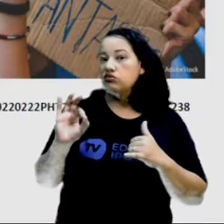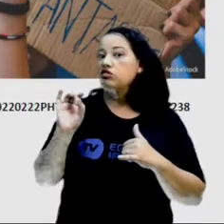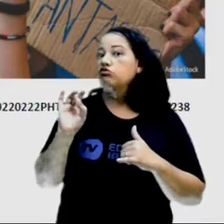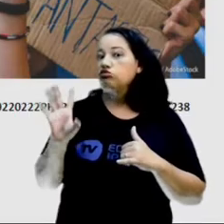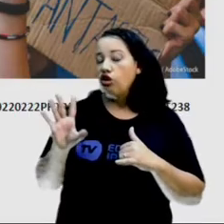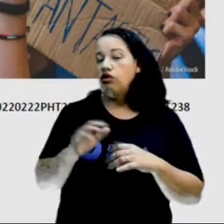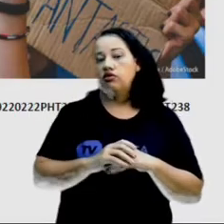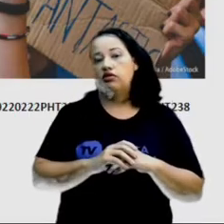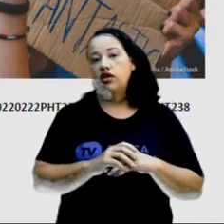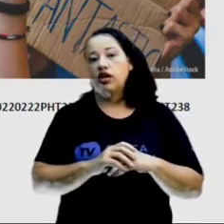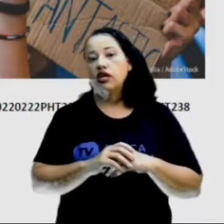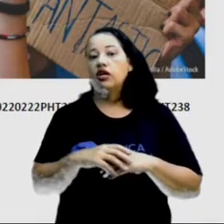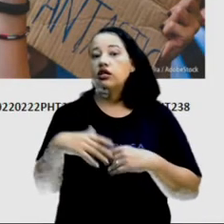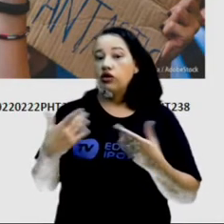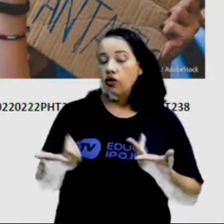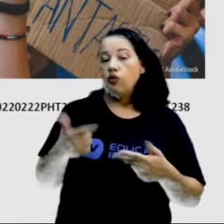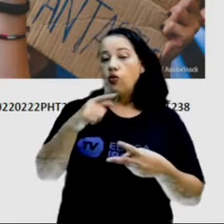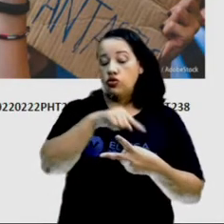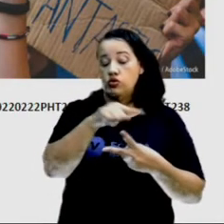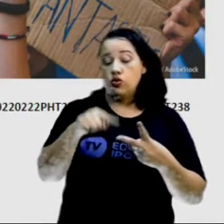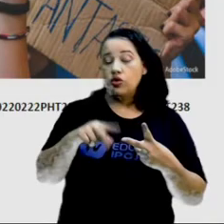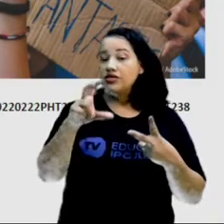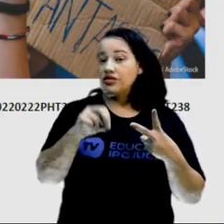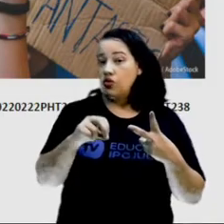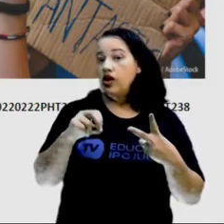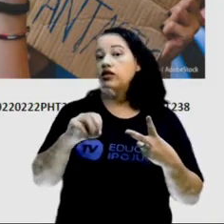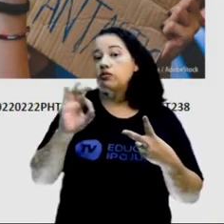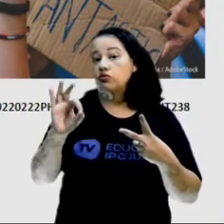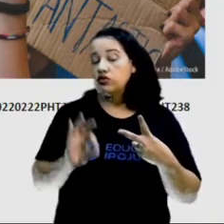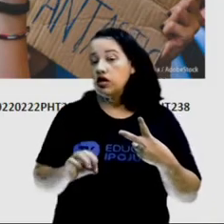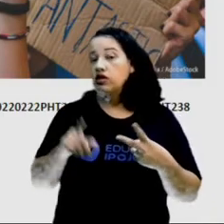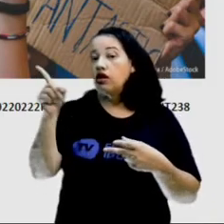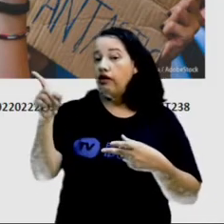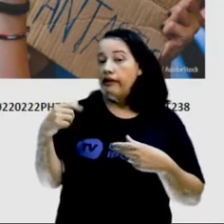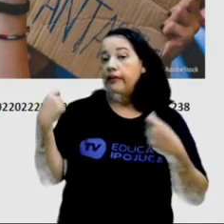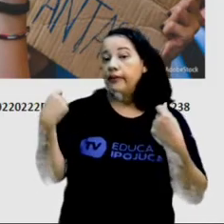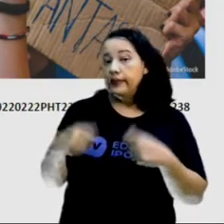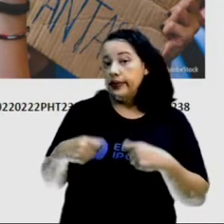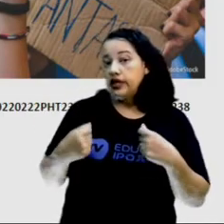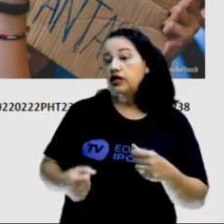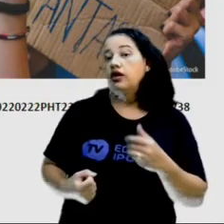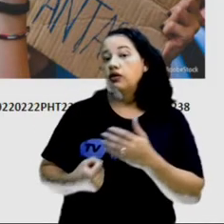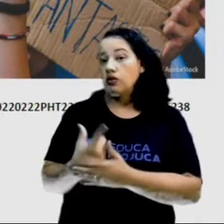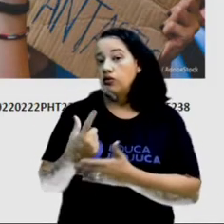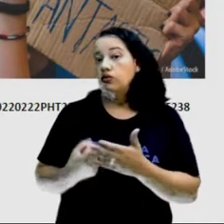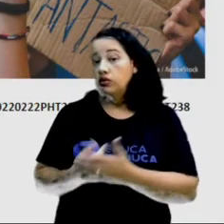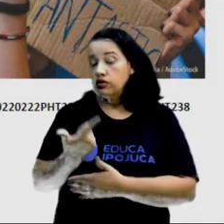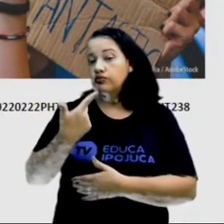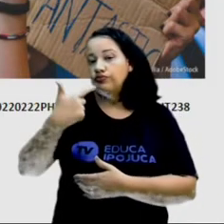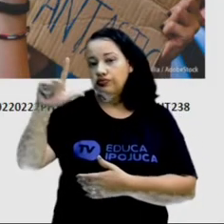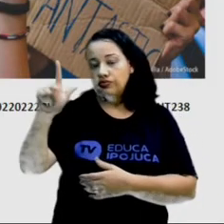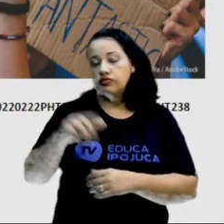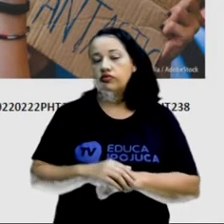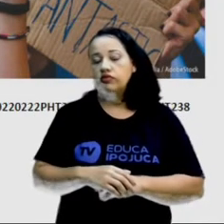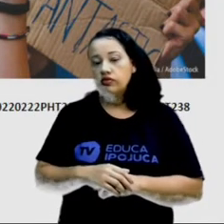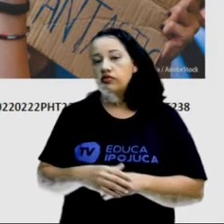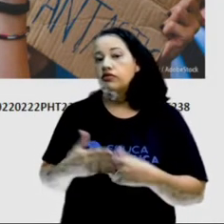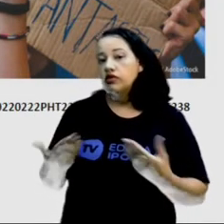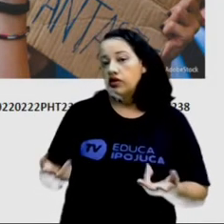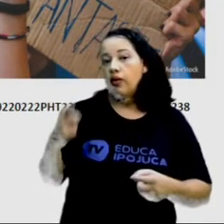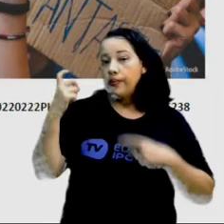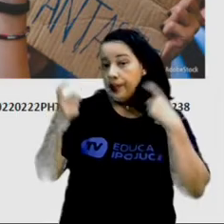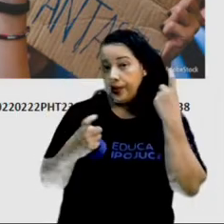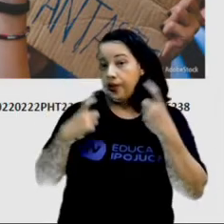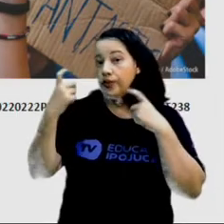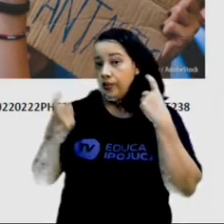energética é composta de combustíveis fósseis. Preocupados com a dependência externa em relação a essas fontes